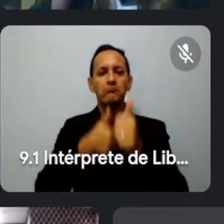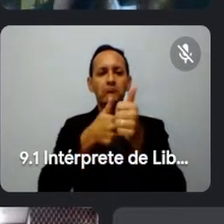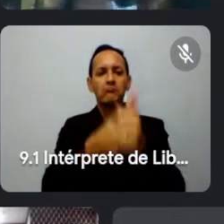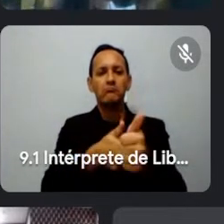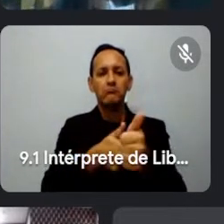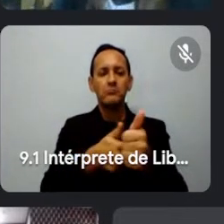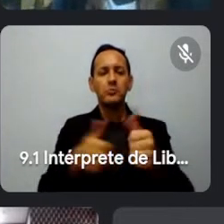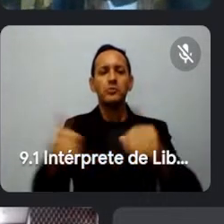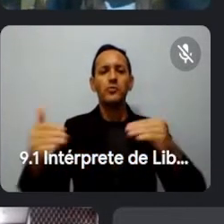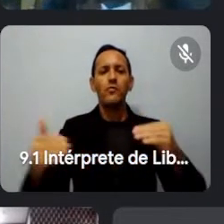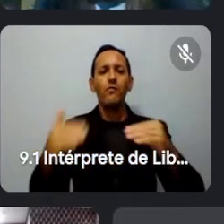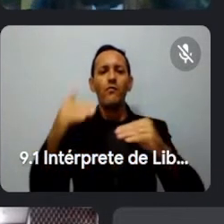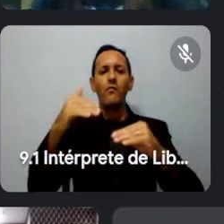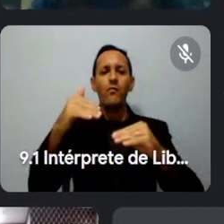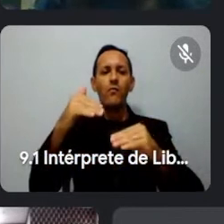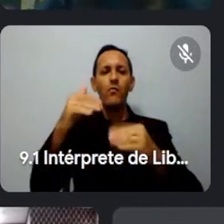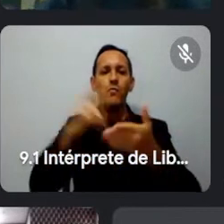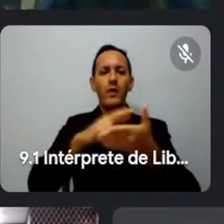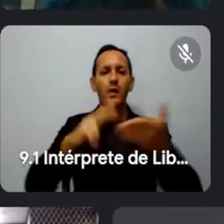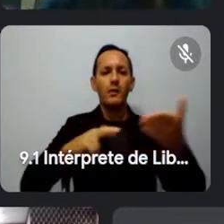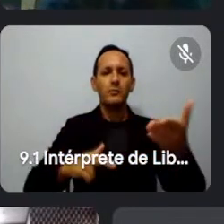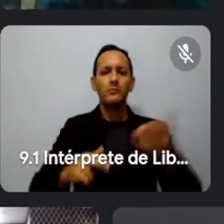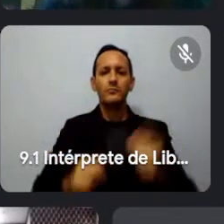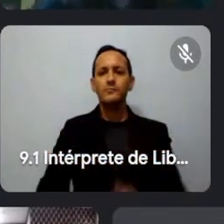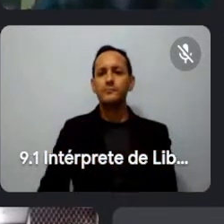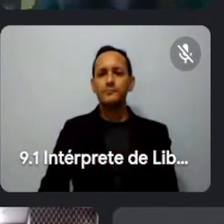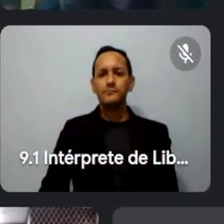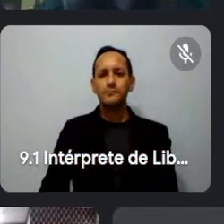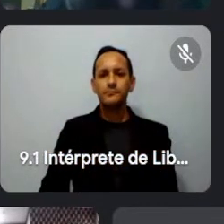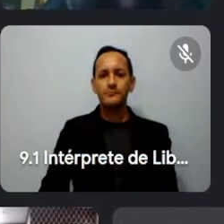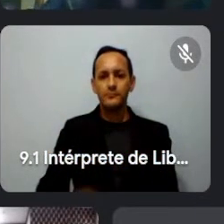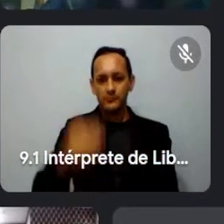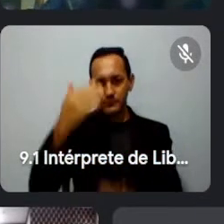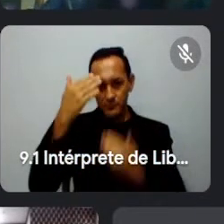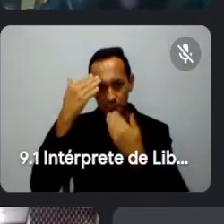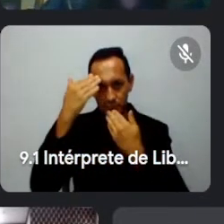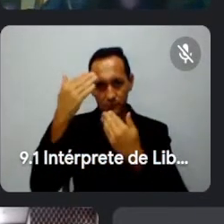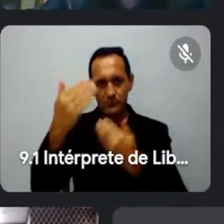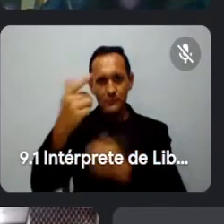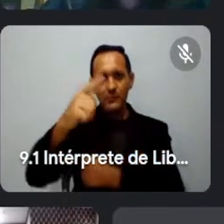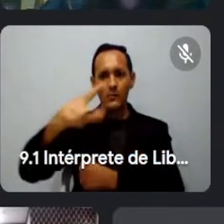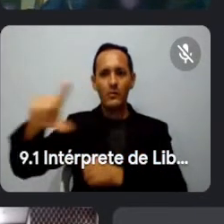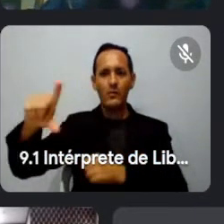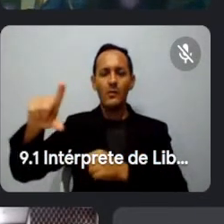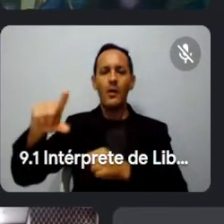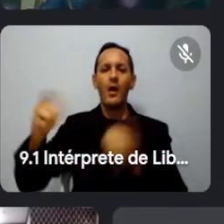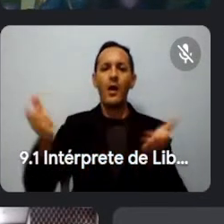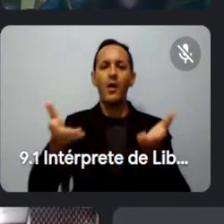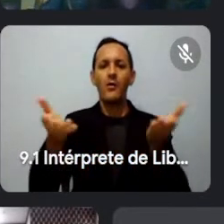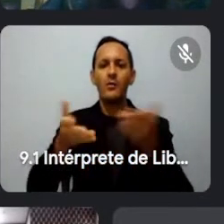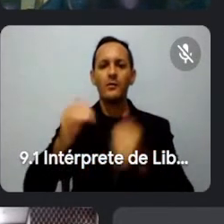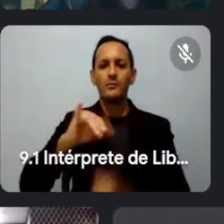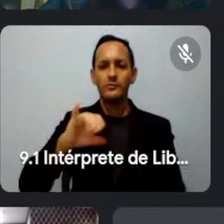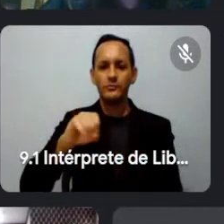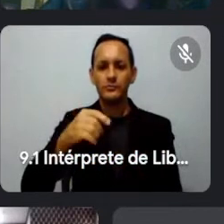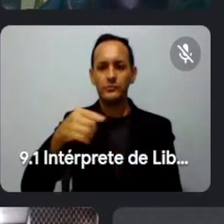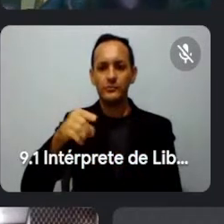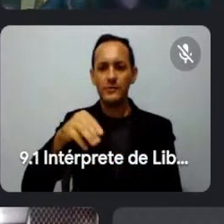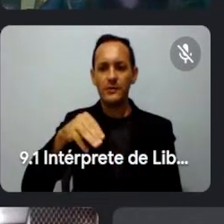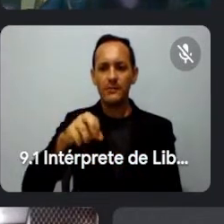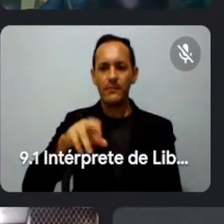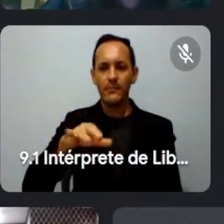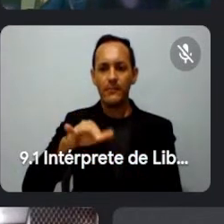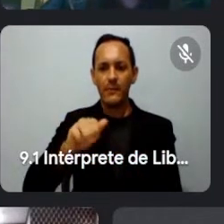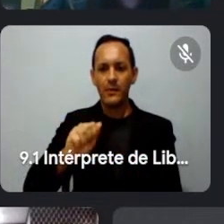do teu padrinho Obrigado Doutor José Márcio essa palavra Doutor José Maria Lima e